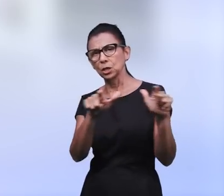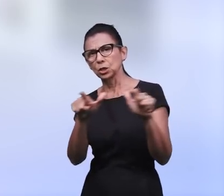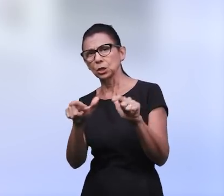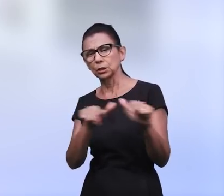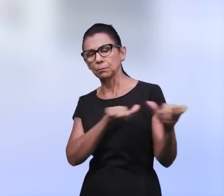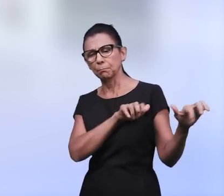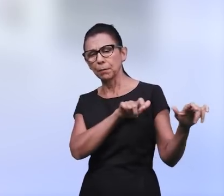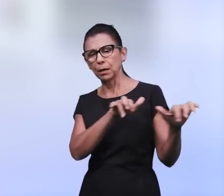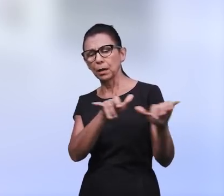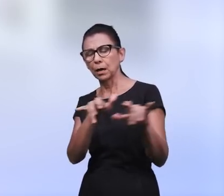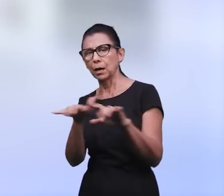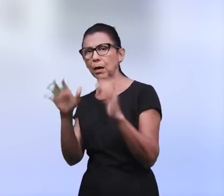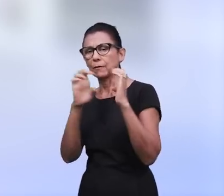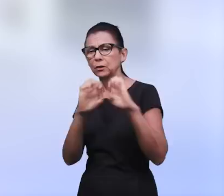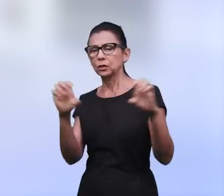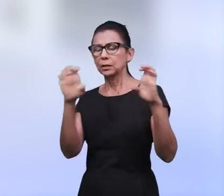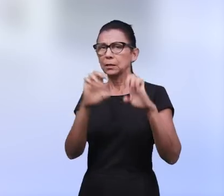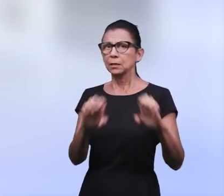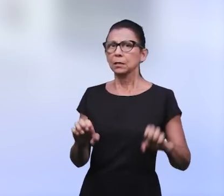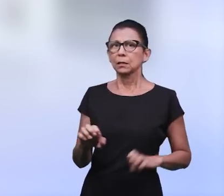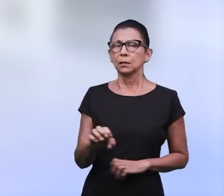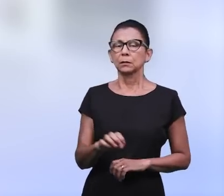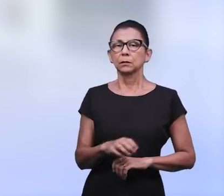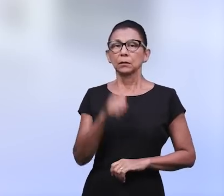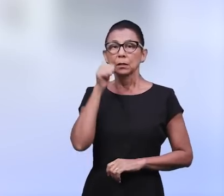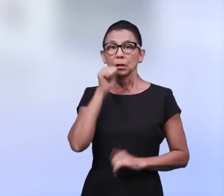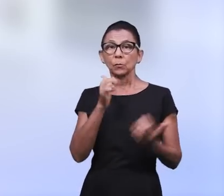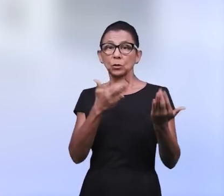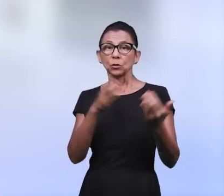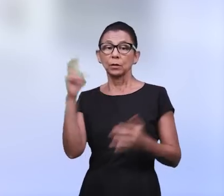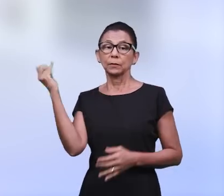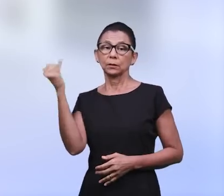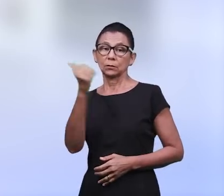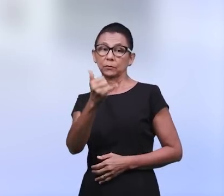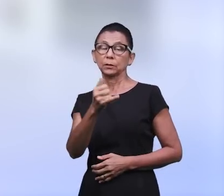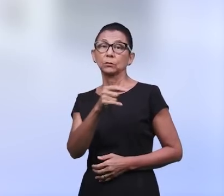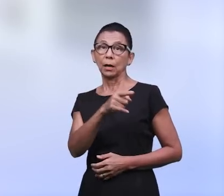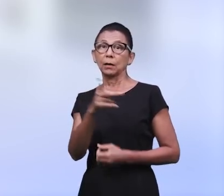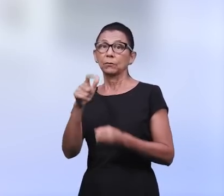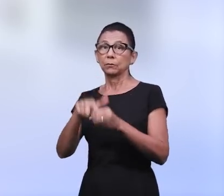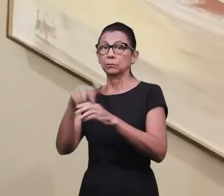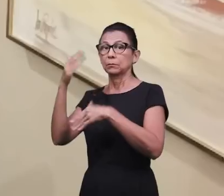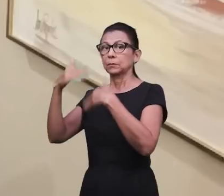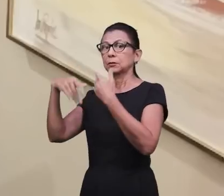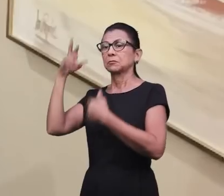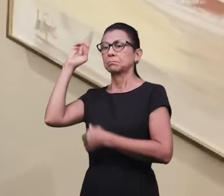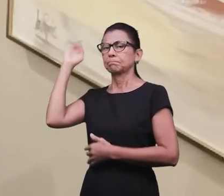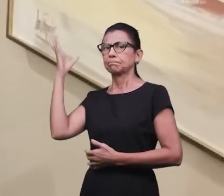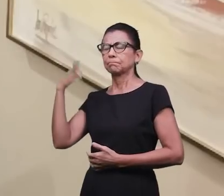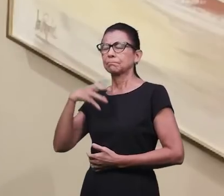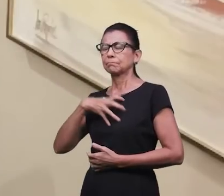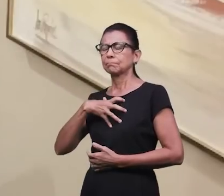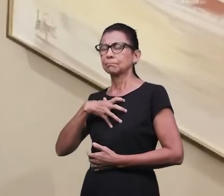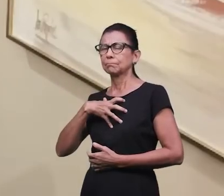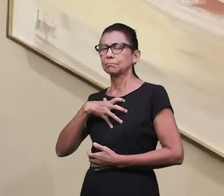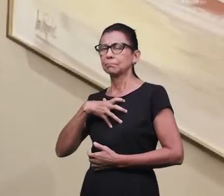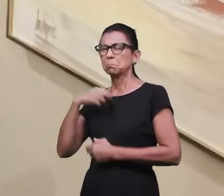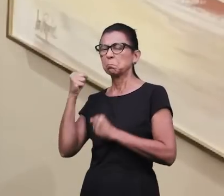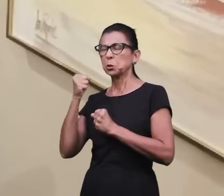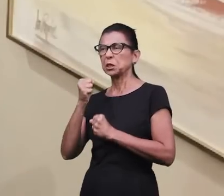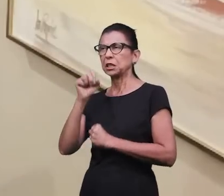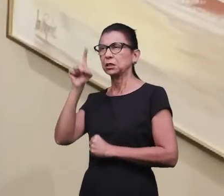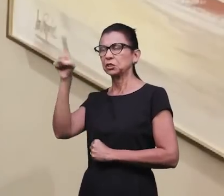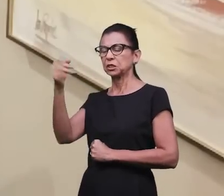e Fitchburg. Deus falou profundamente a uma jovem que voltou para a presença do Senhor. Ela sentiu o amor do Salvador e